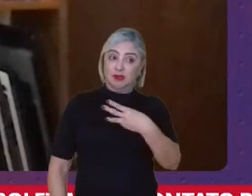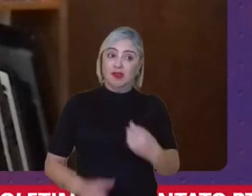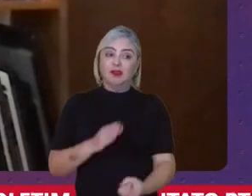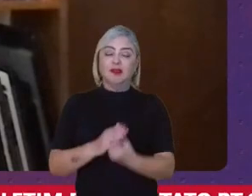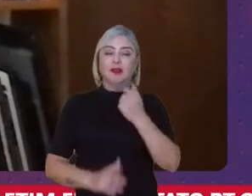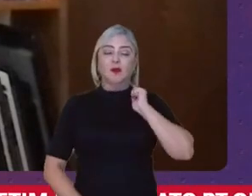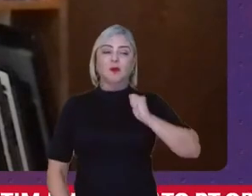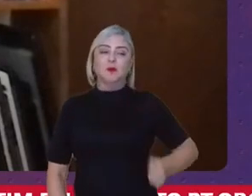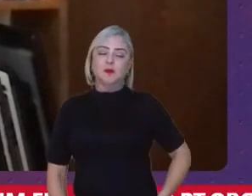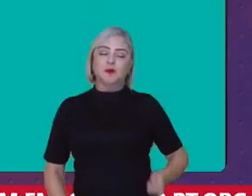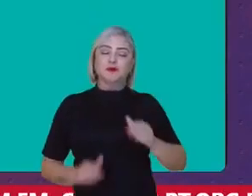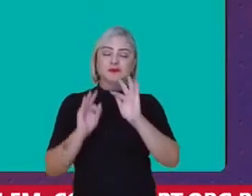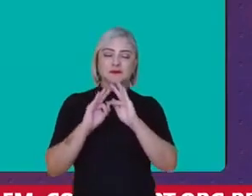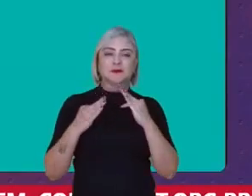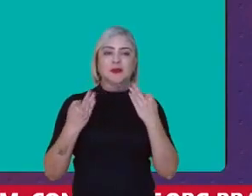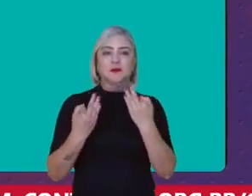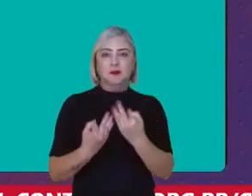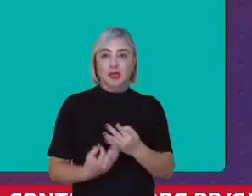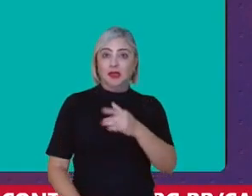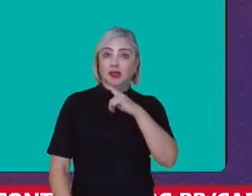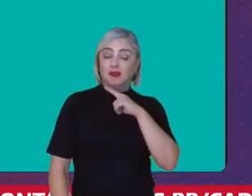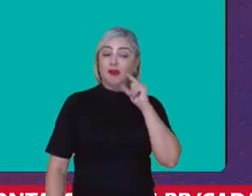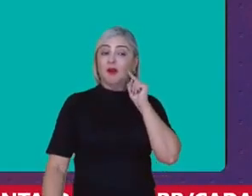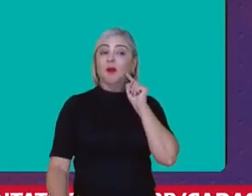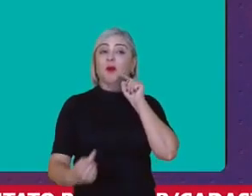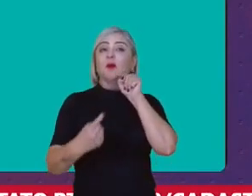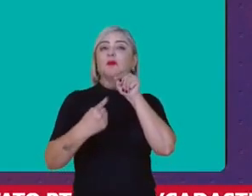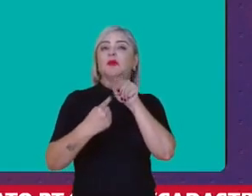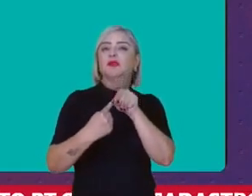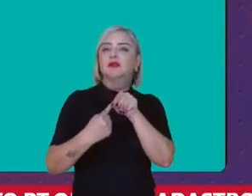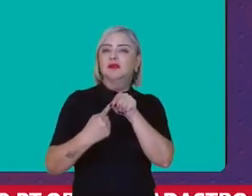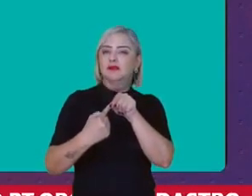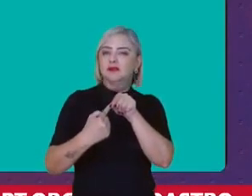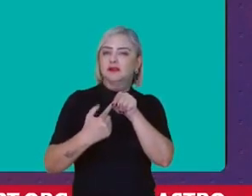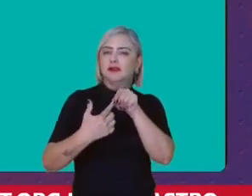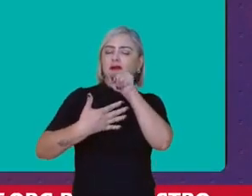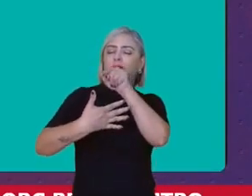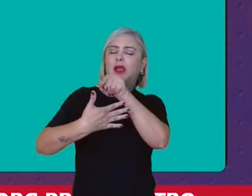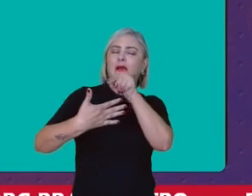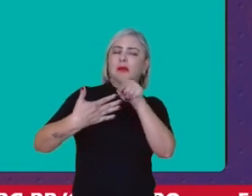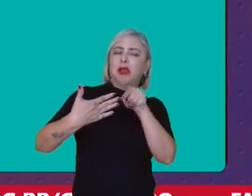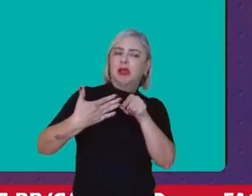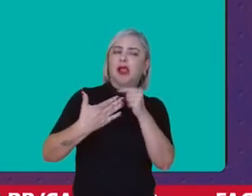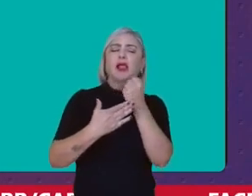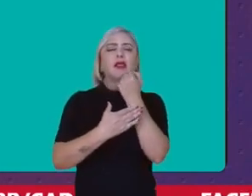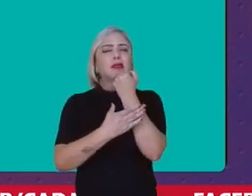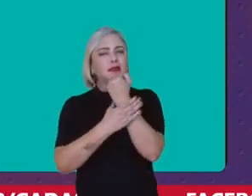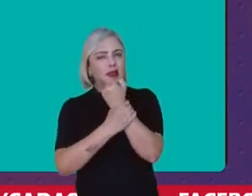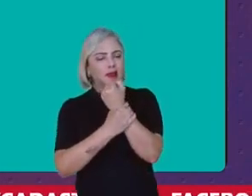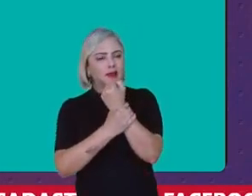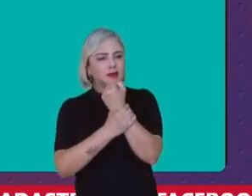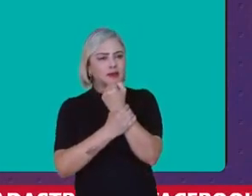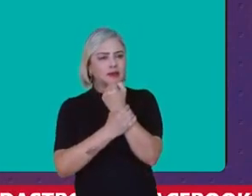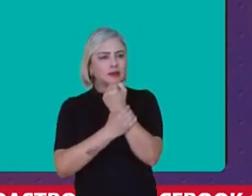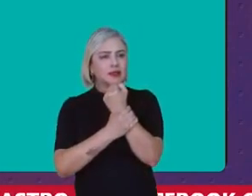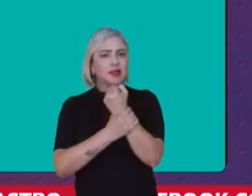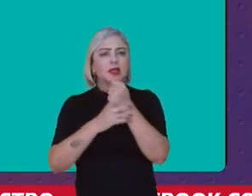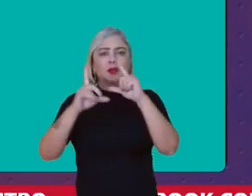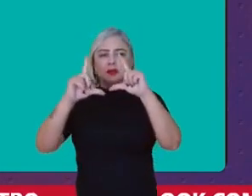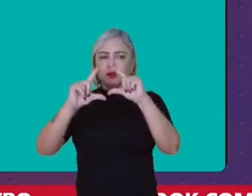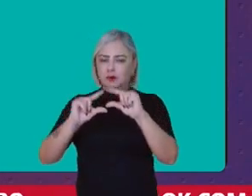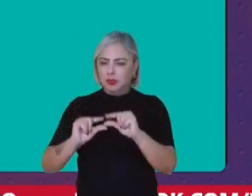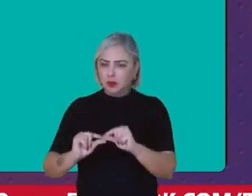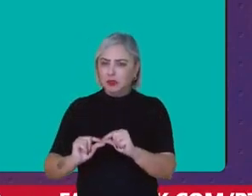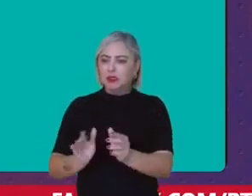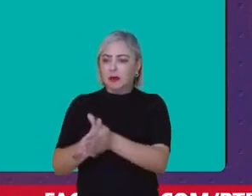o Bolsa Família, né, que tinha como objetivo não só garantir que a gente aliviasse a pobreza